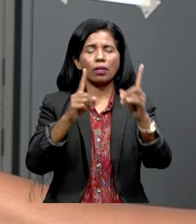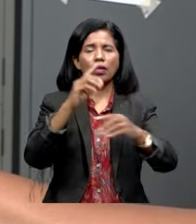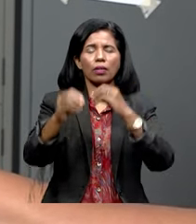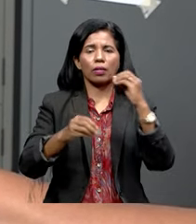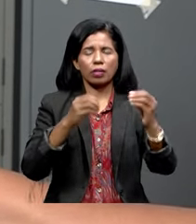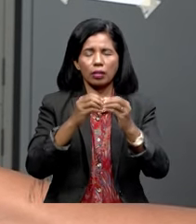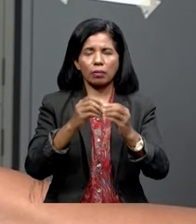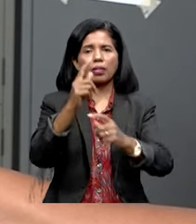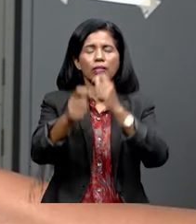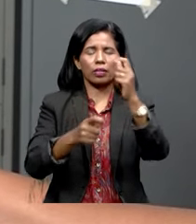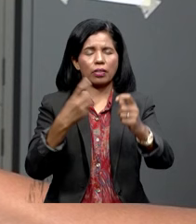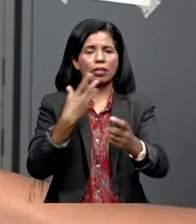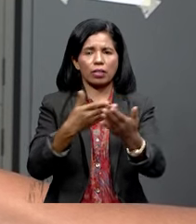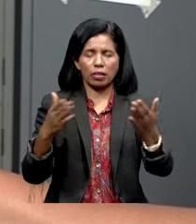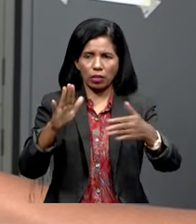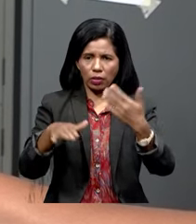avanço tecnológico?